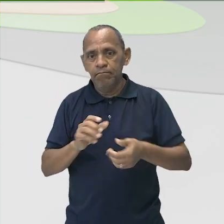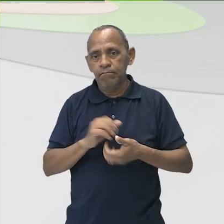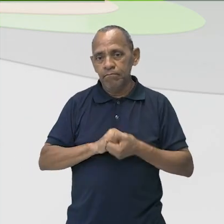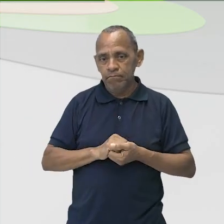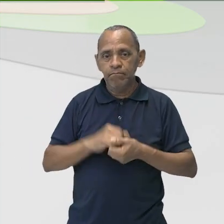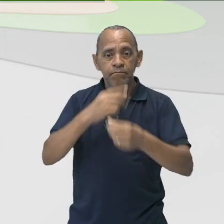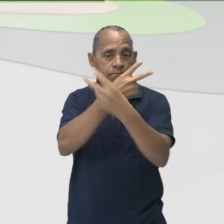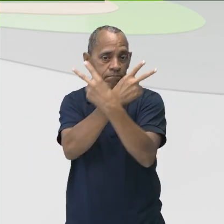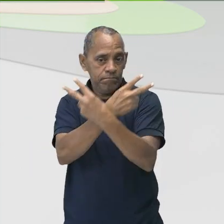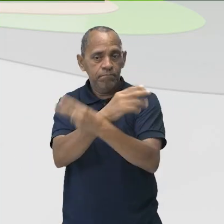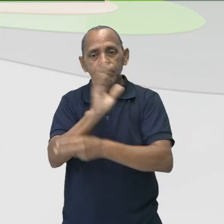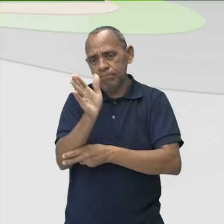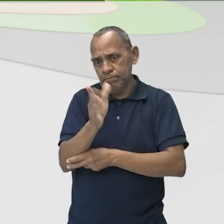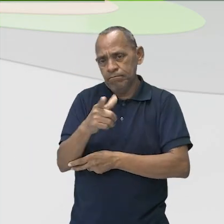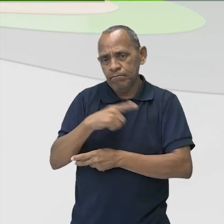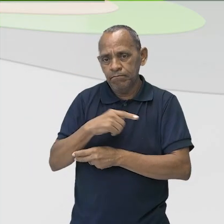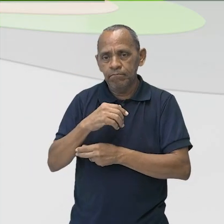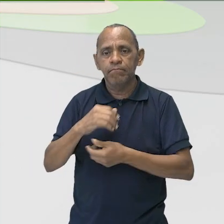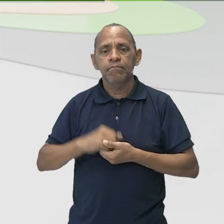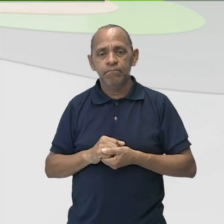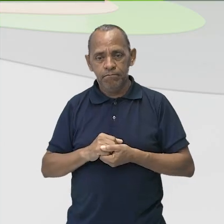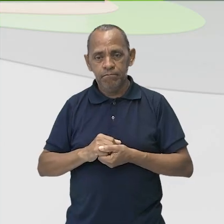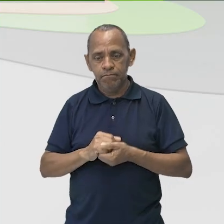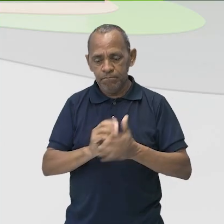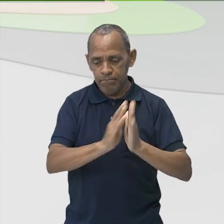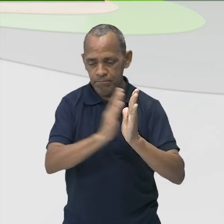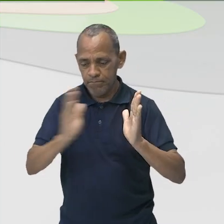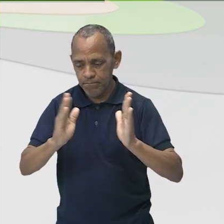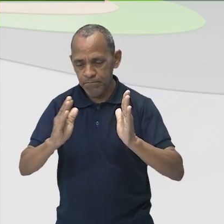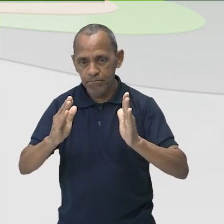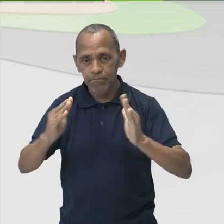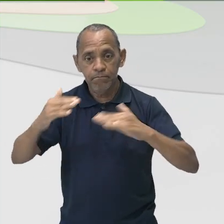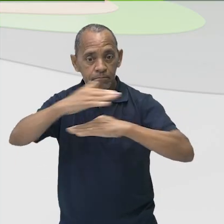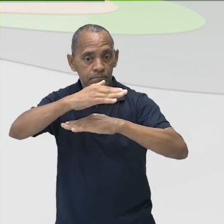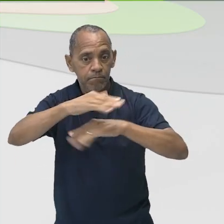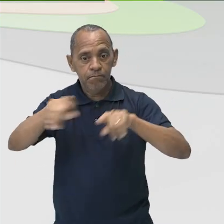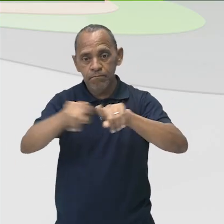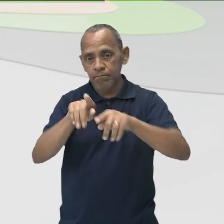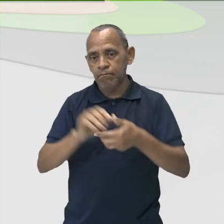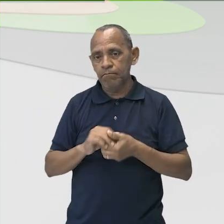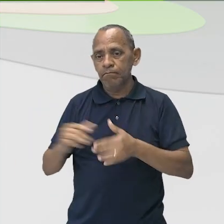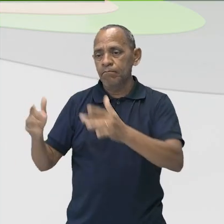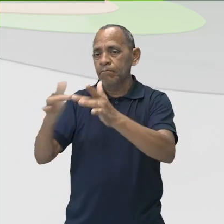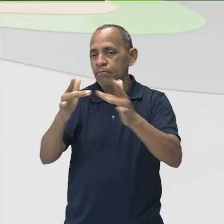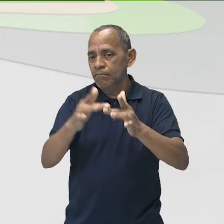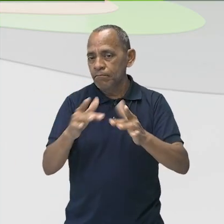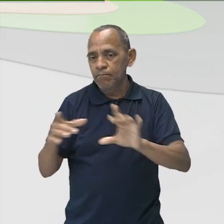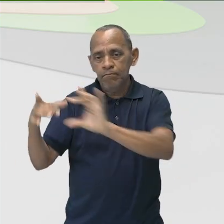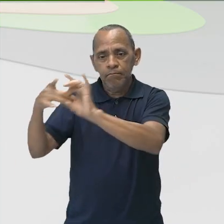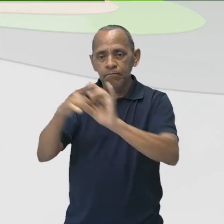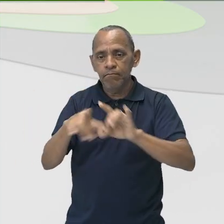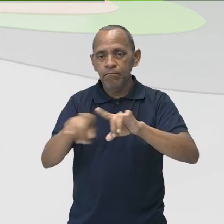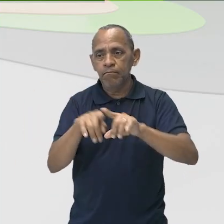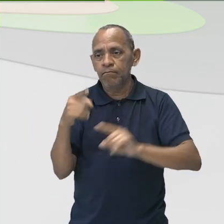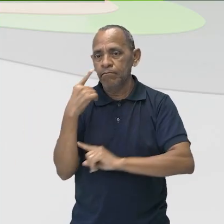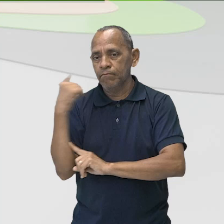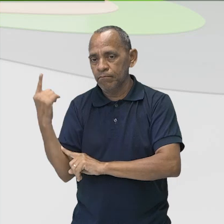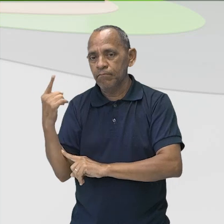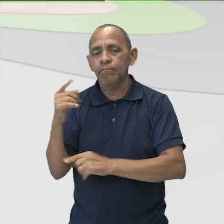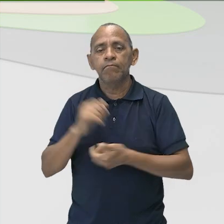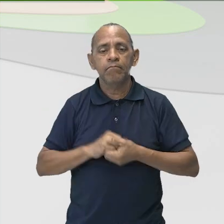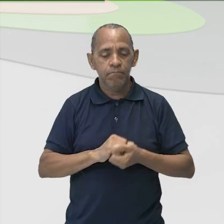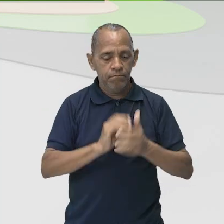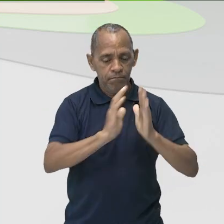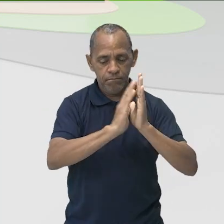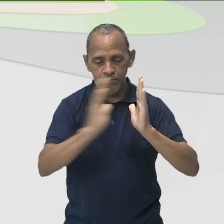homólogos que já estavam emparelhados. Então, nessa troca, os cromossomos se conectam em pontos chamados de quiasmas, onde